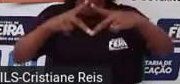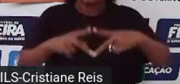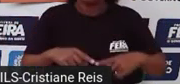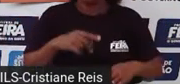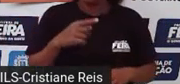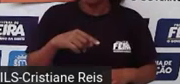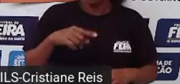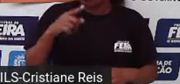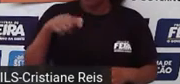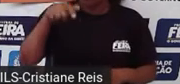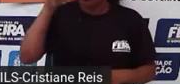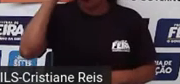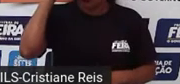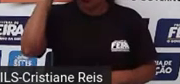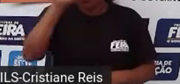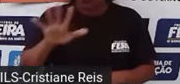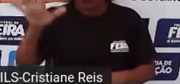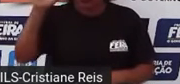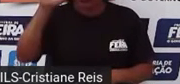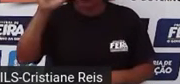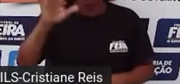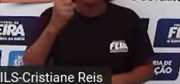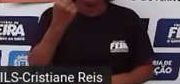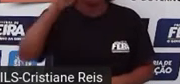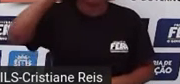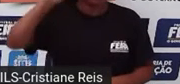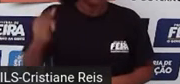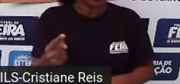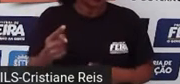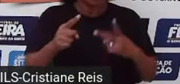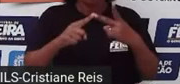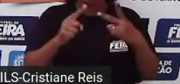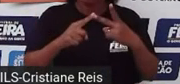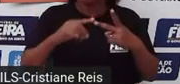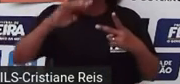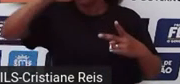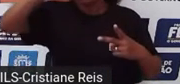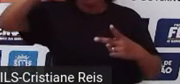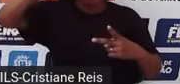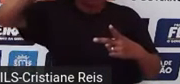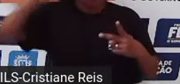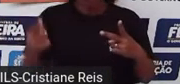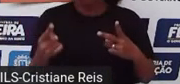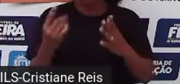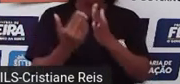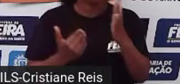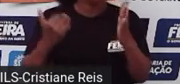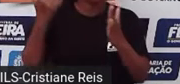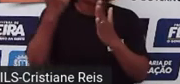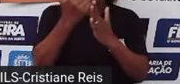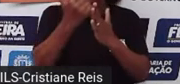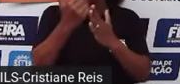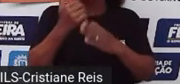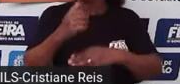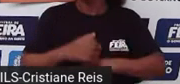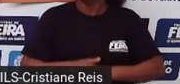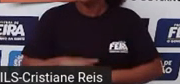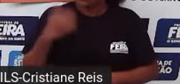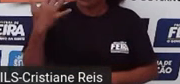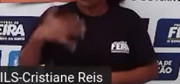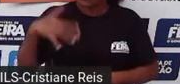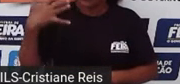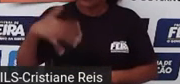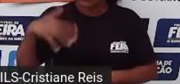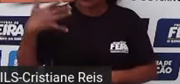é um bilhão e 400 bilhões de habitantes e outra um bilhão e quase 400 milhões de habitantes que no caso ainda então o que